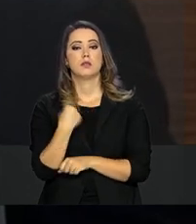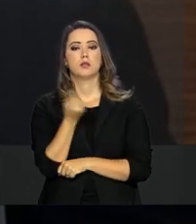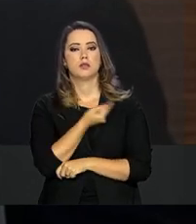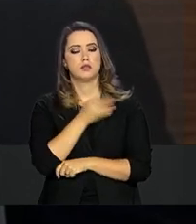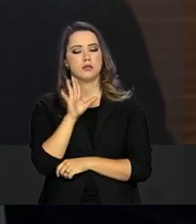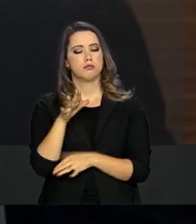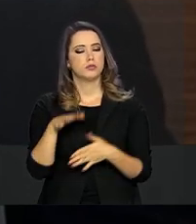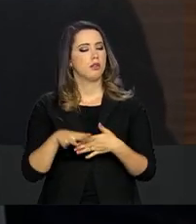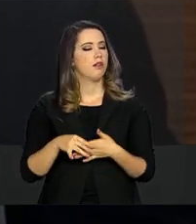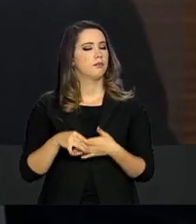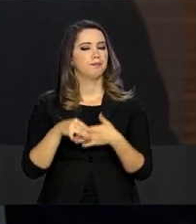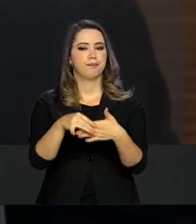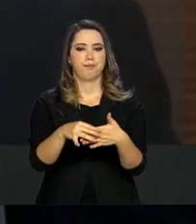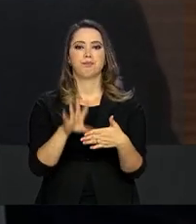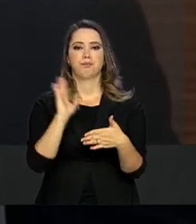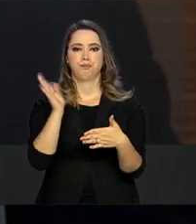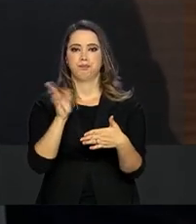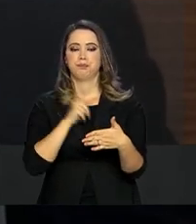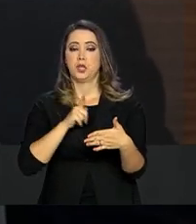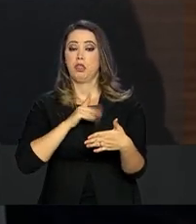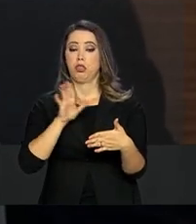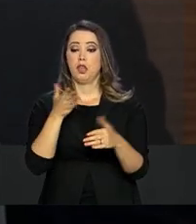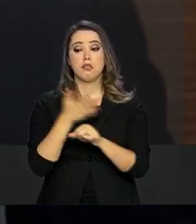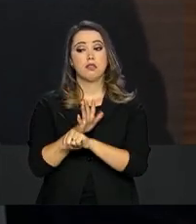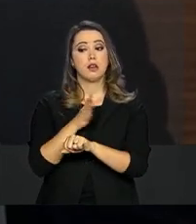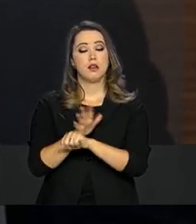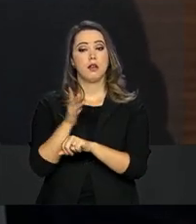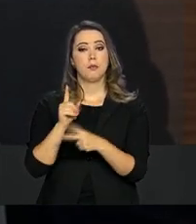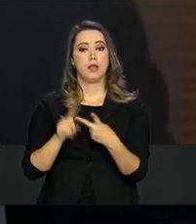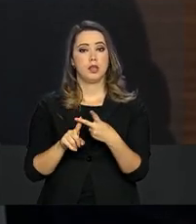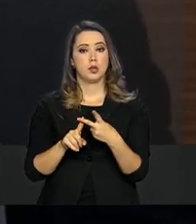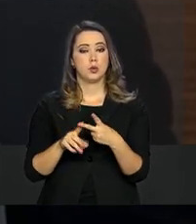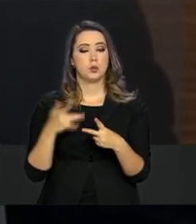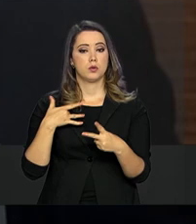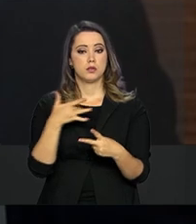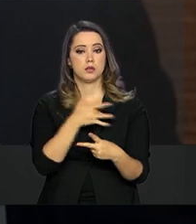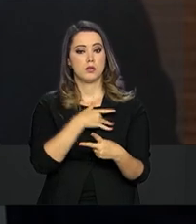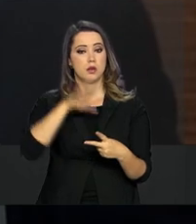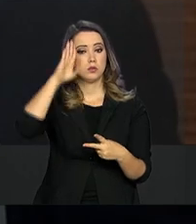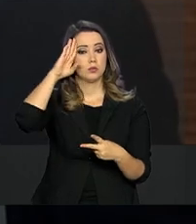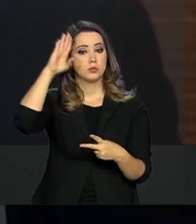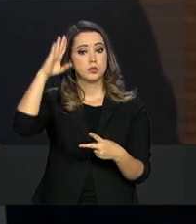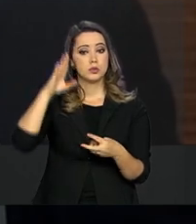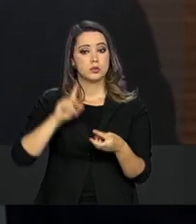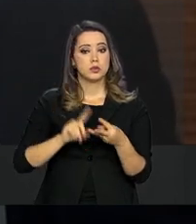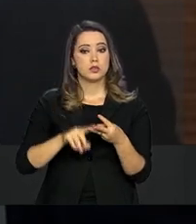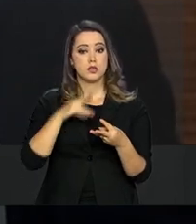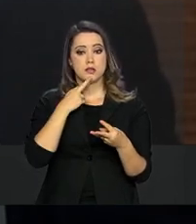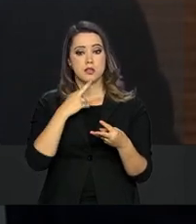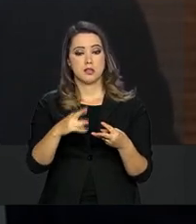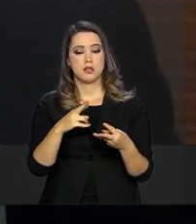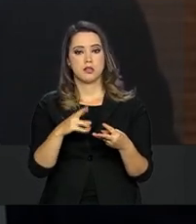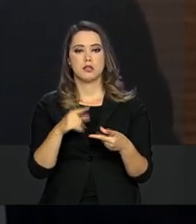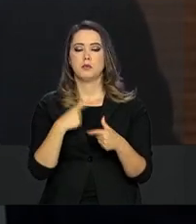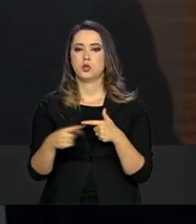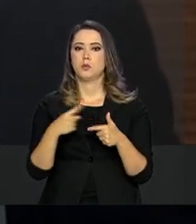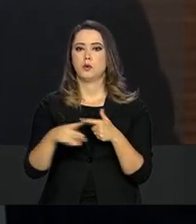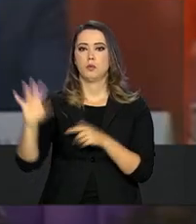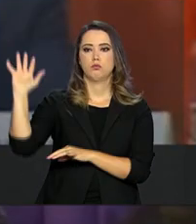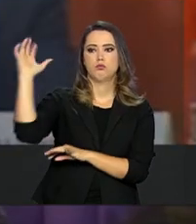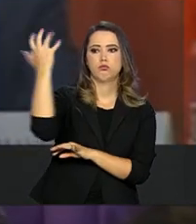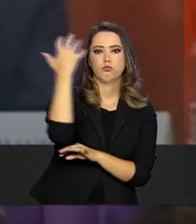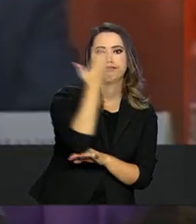coordenação que contempla treinamento saúde militar e respostas a catástrofes